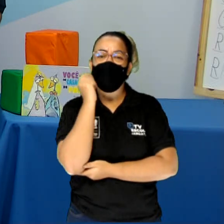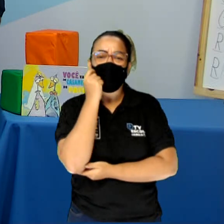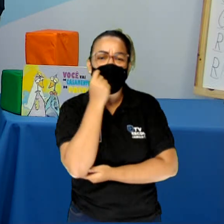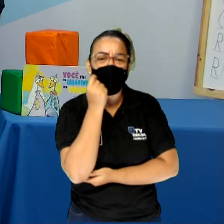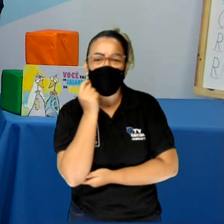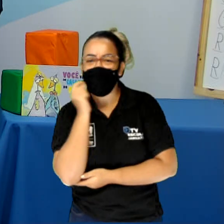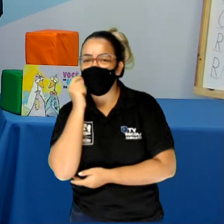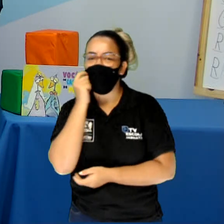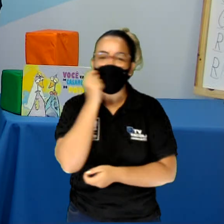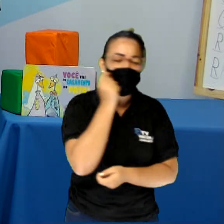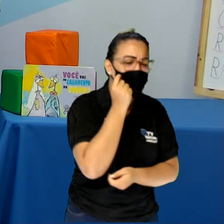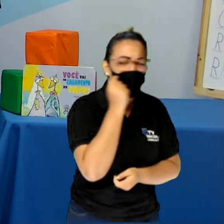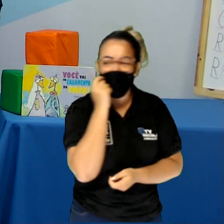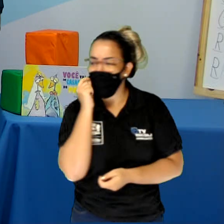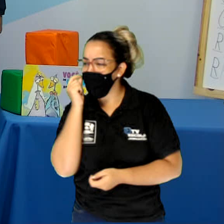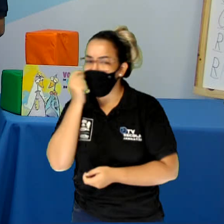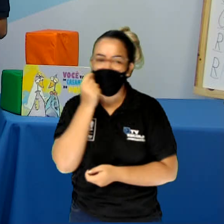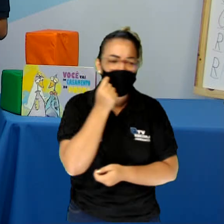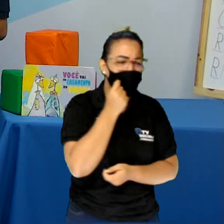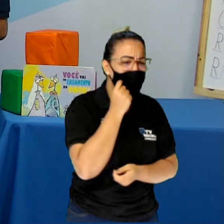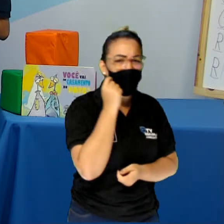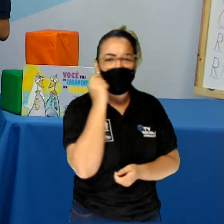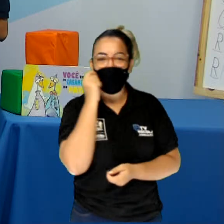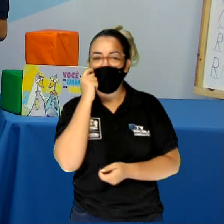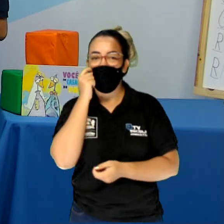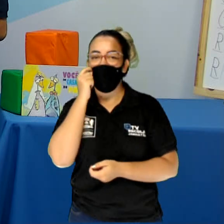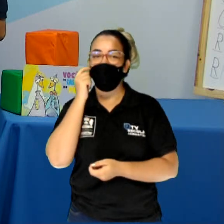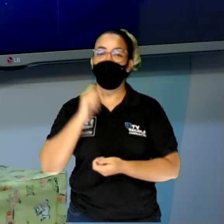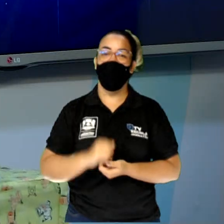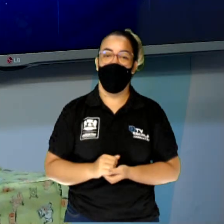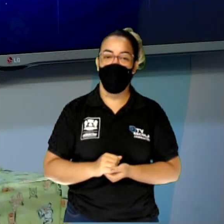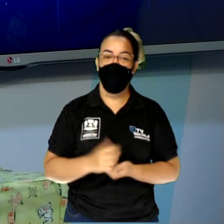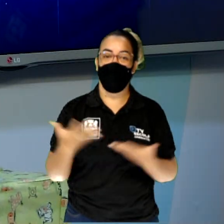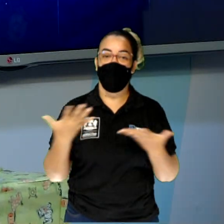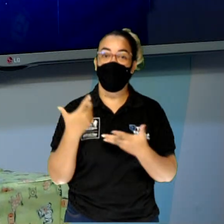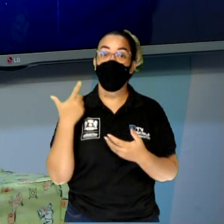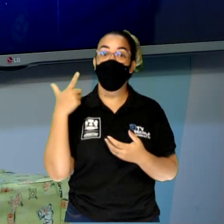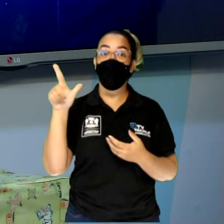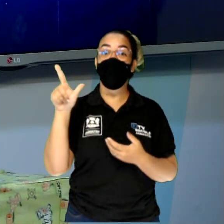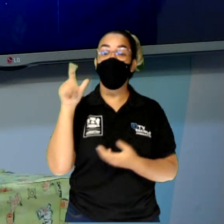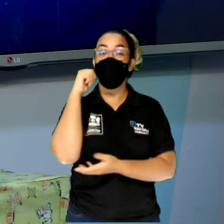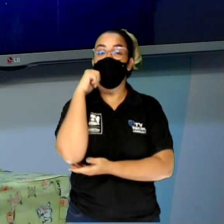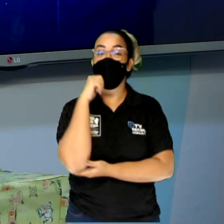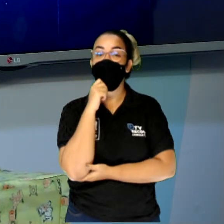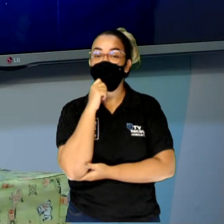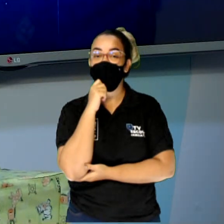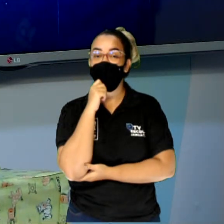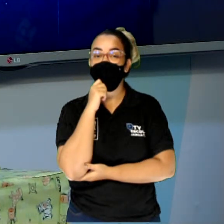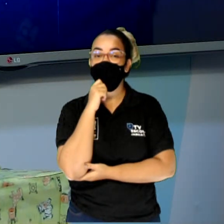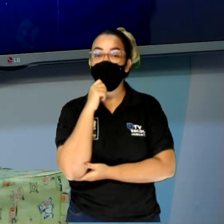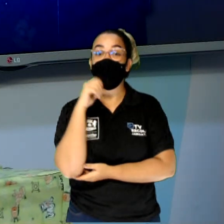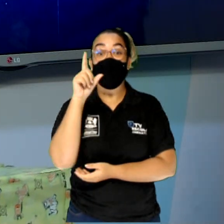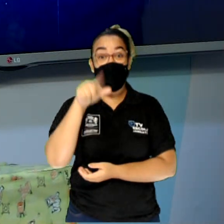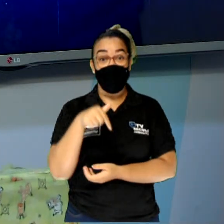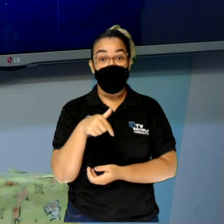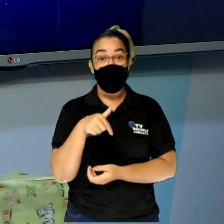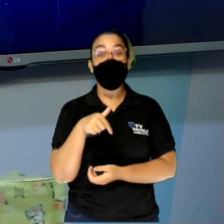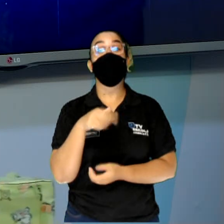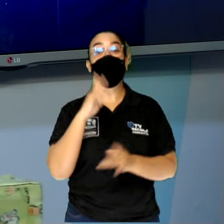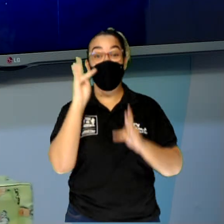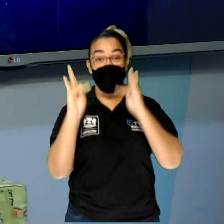Qui, qui, qui. Muito bom. E esse? Olha, é o noivo.